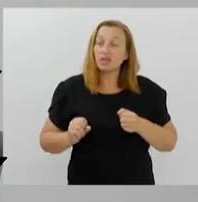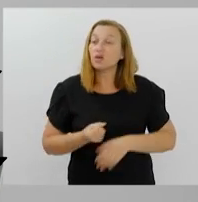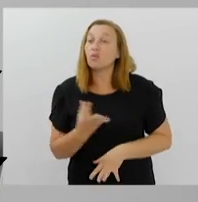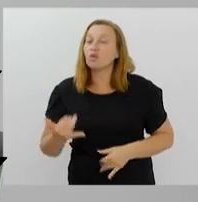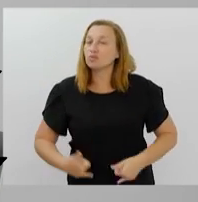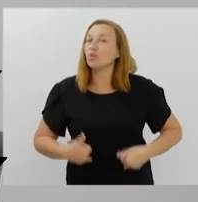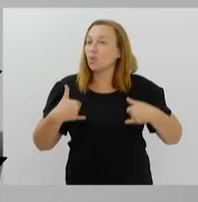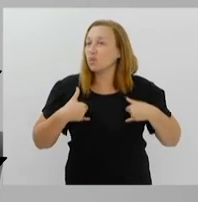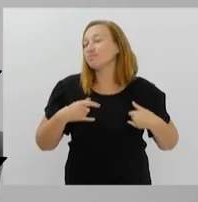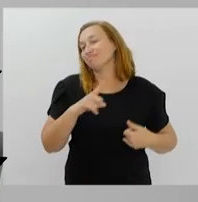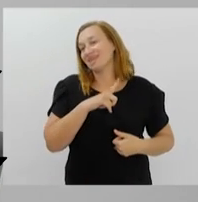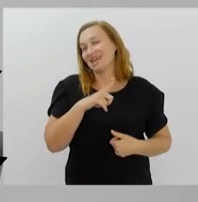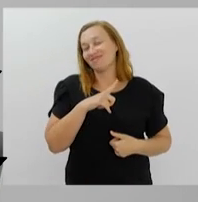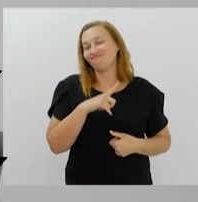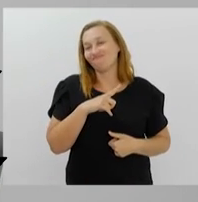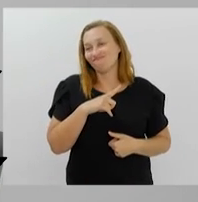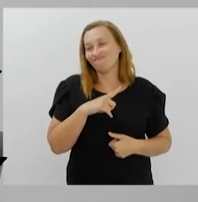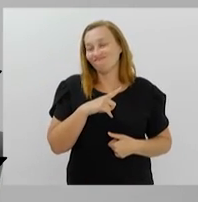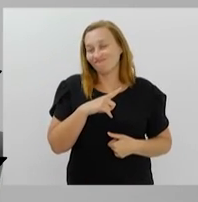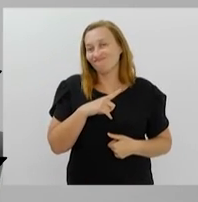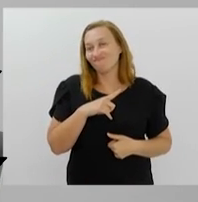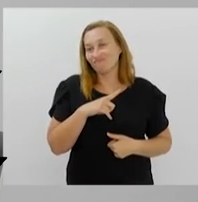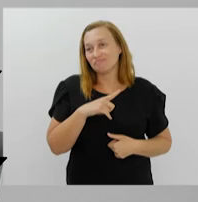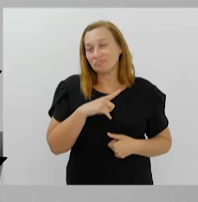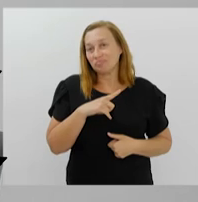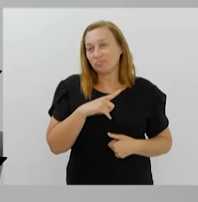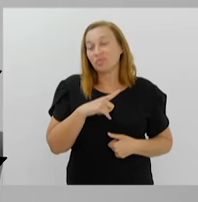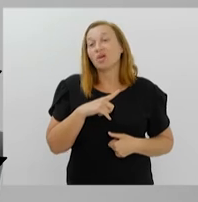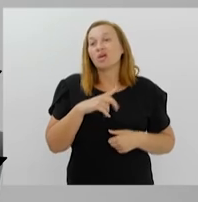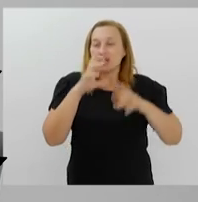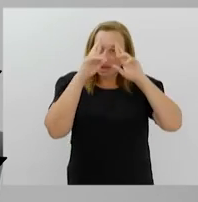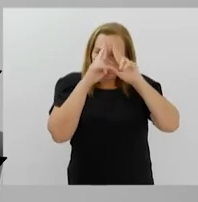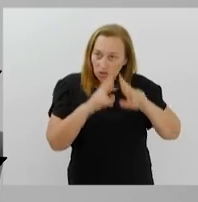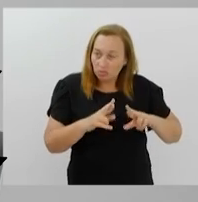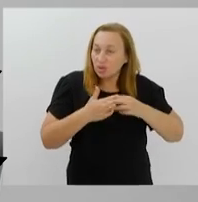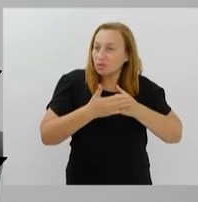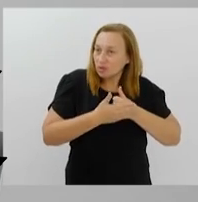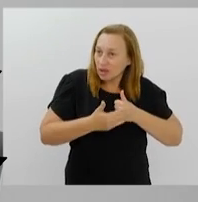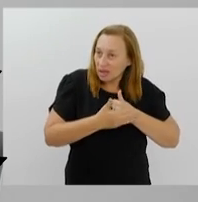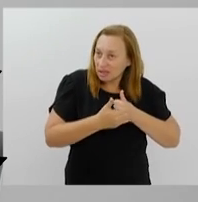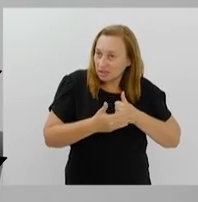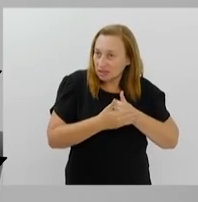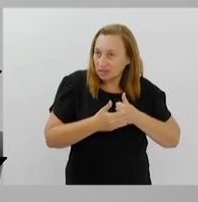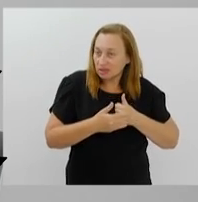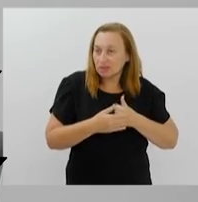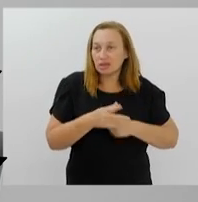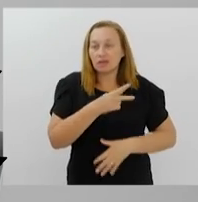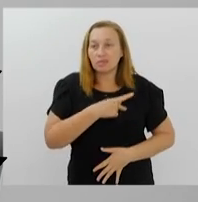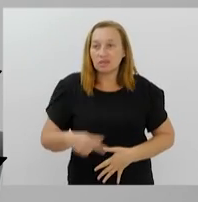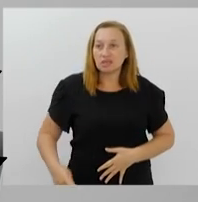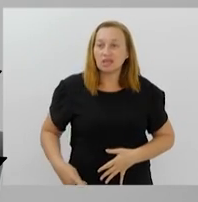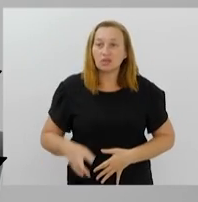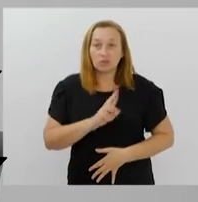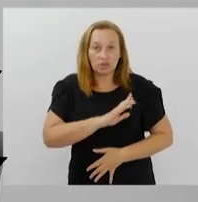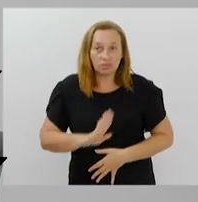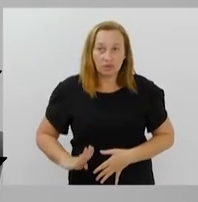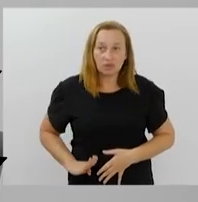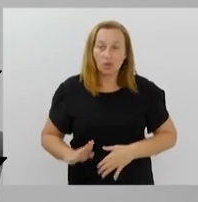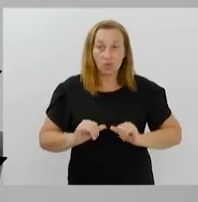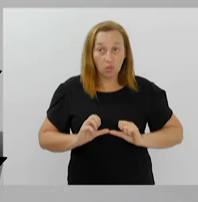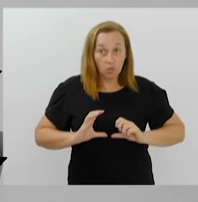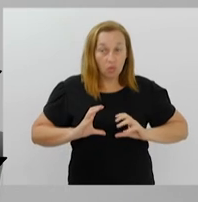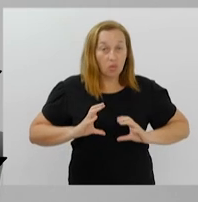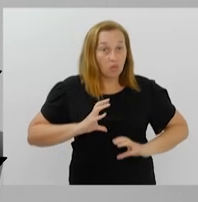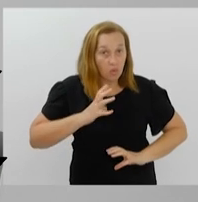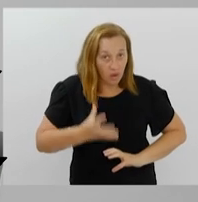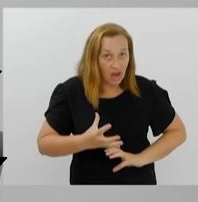orgulha de ter sido com o respeito e o carinho aqui eu faço extensão disso ao Presidente Rodrigo bacel que teve a coragem de instituir a